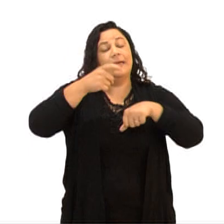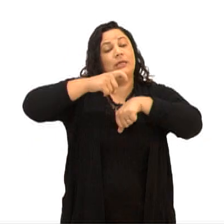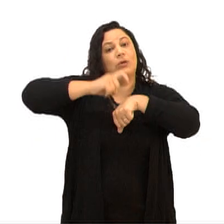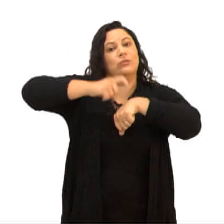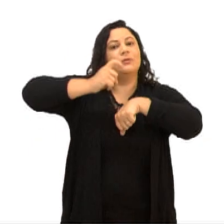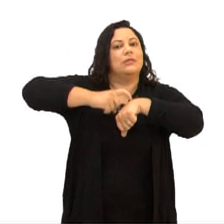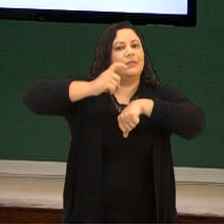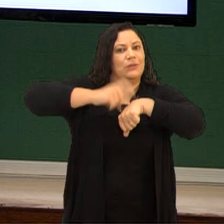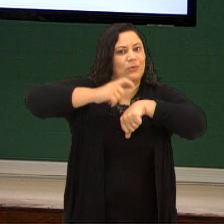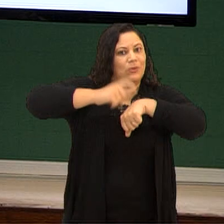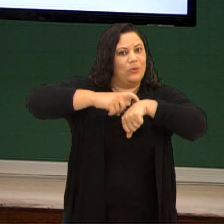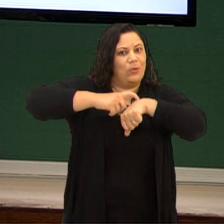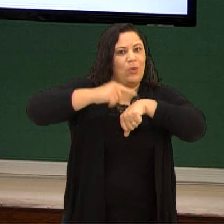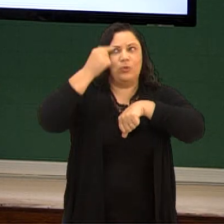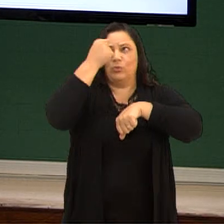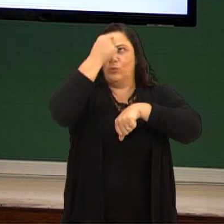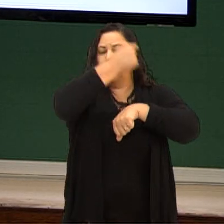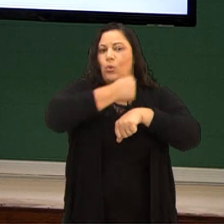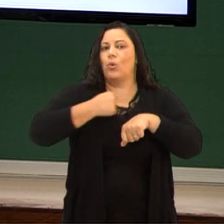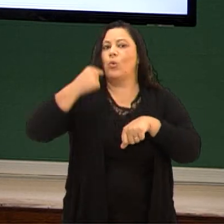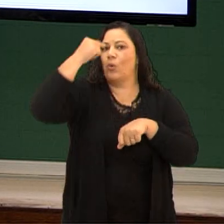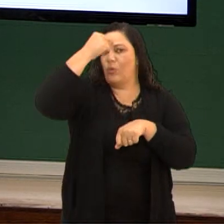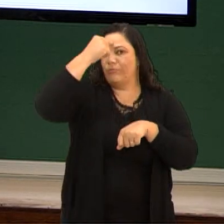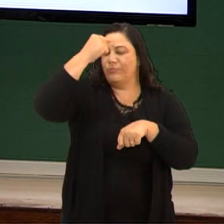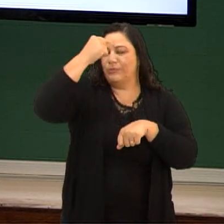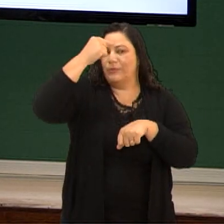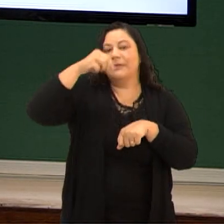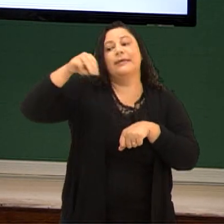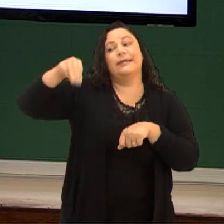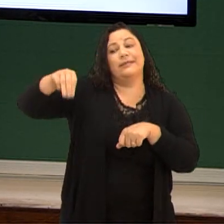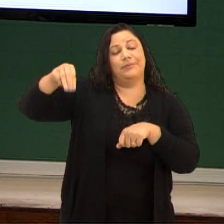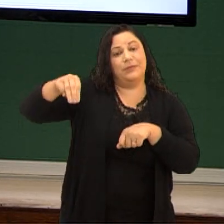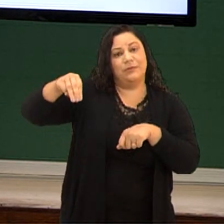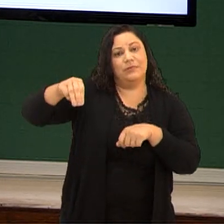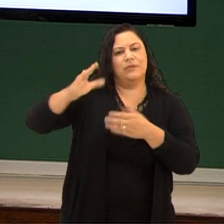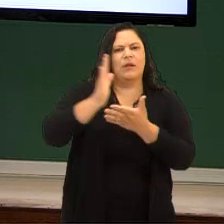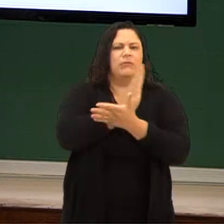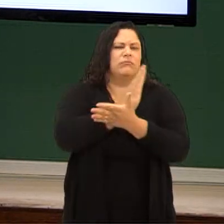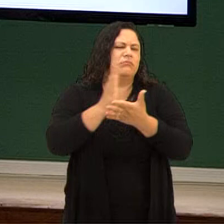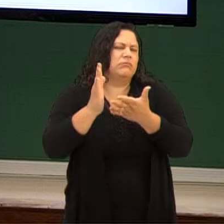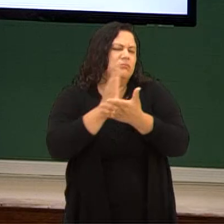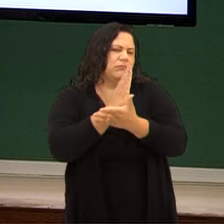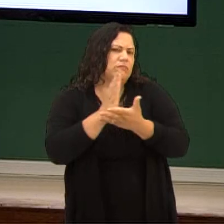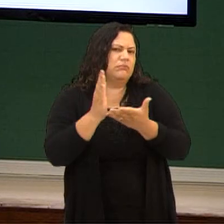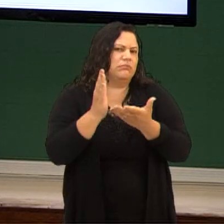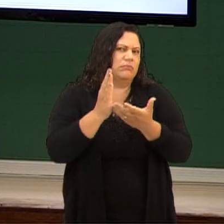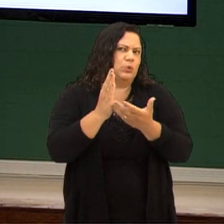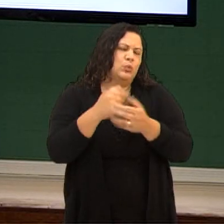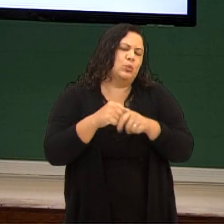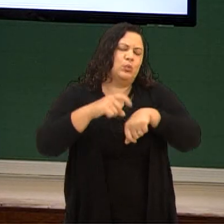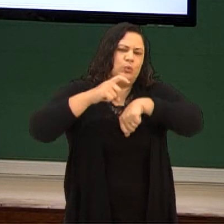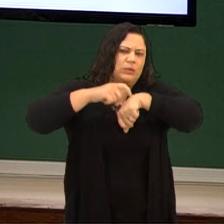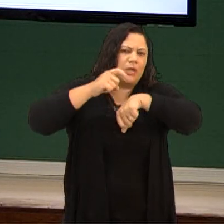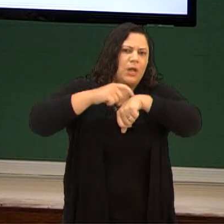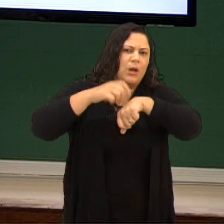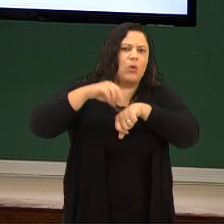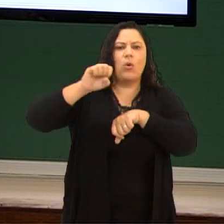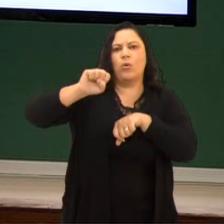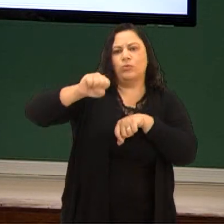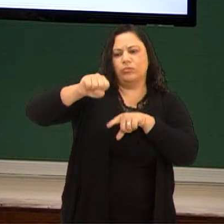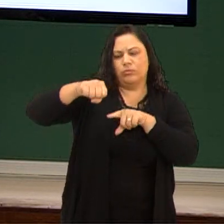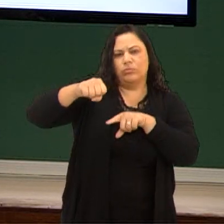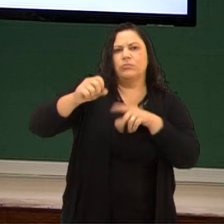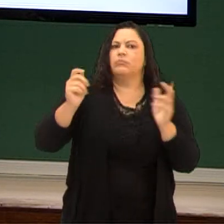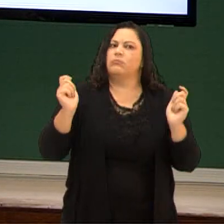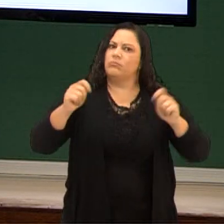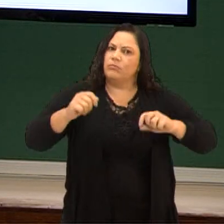de minutos. Alguns relógios também trazem ponteiros dos segundos, certo? Então, se eles trazem ponteiros dos segundos, eu posso ter